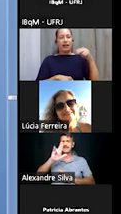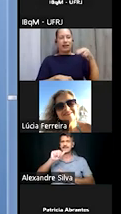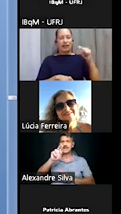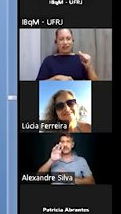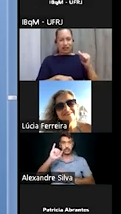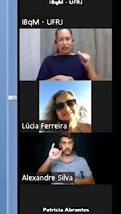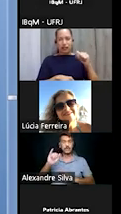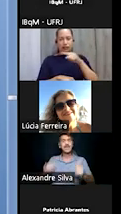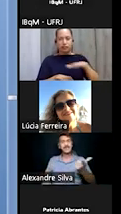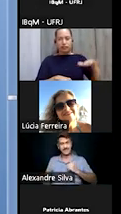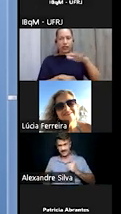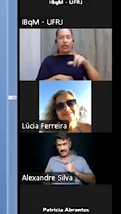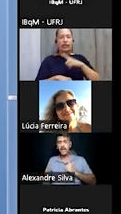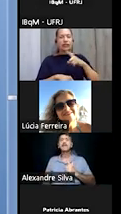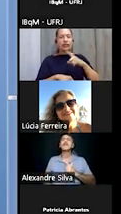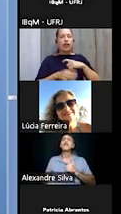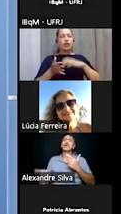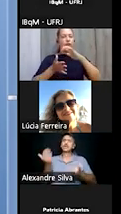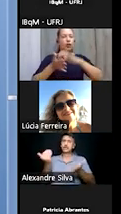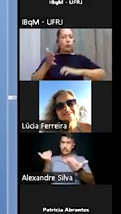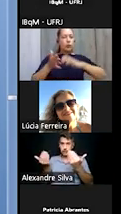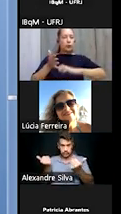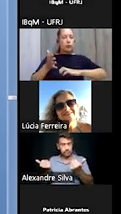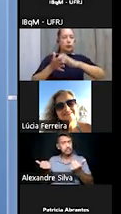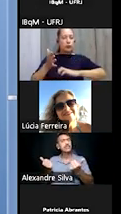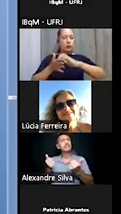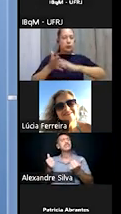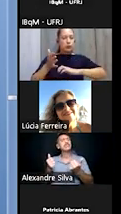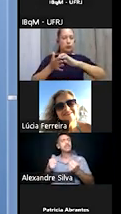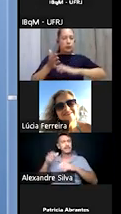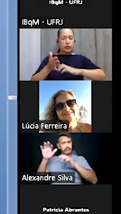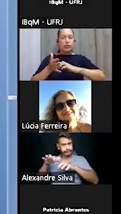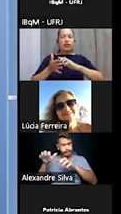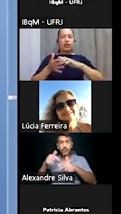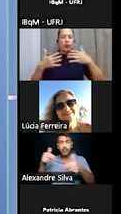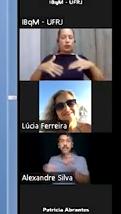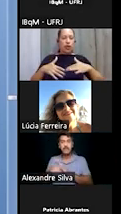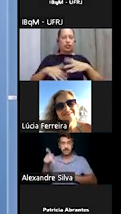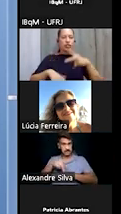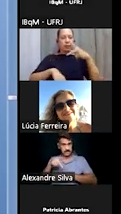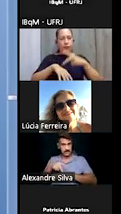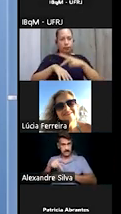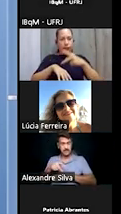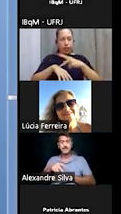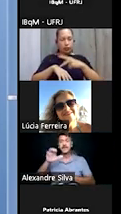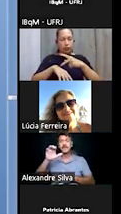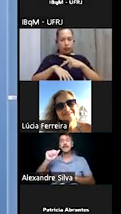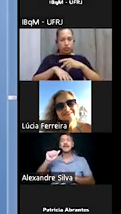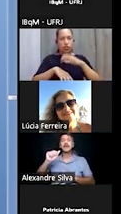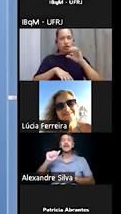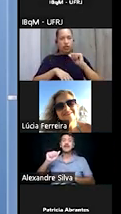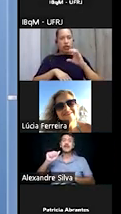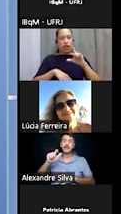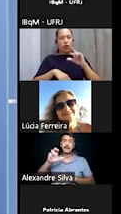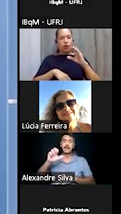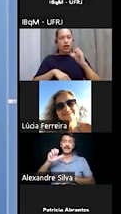nós temos uma extração muito intensa de rocha, de calcários também, e